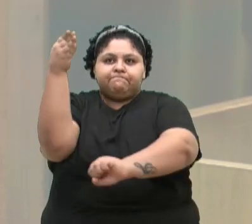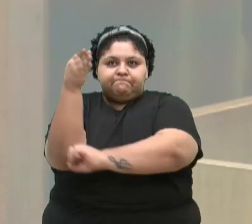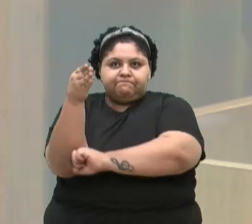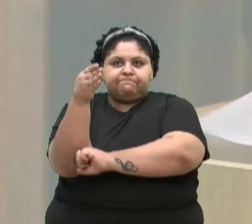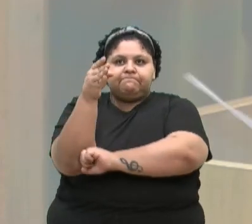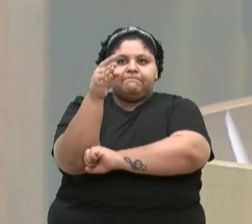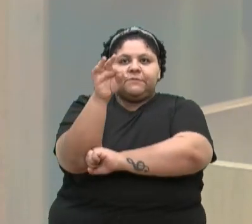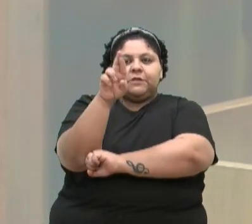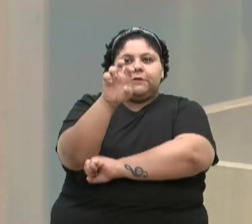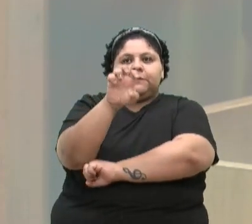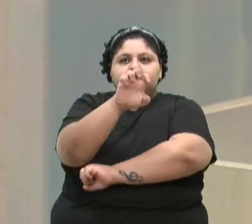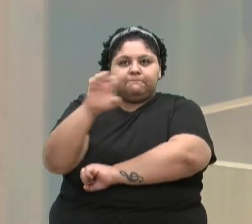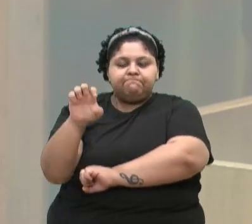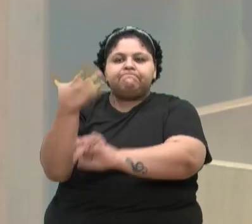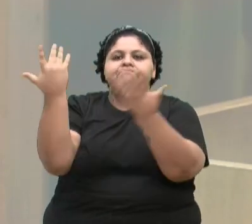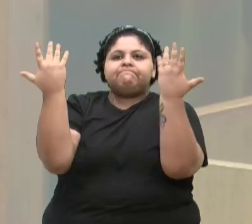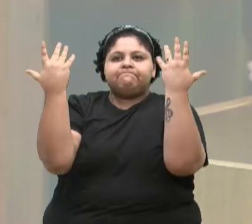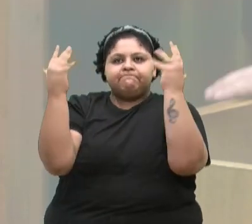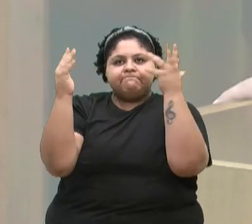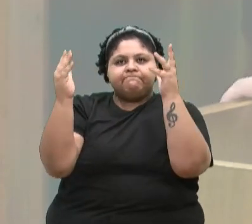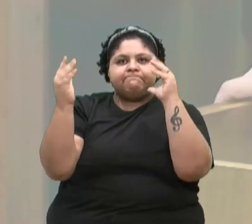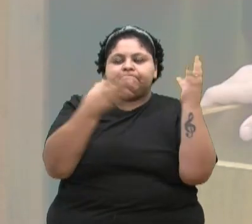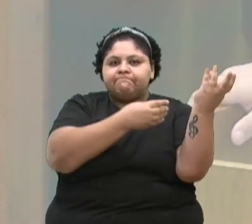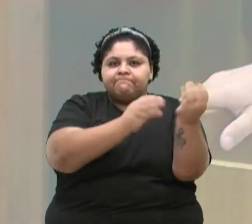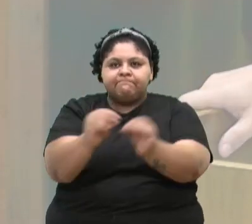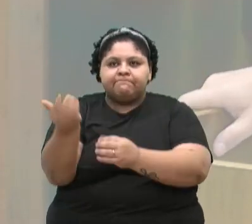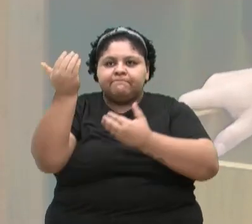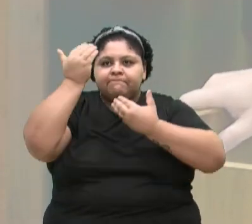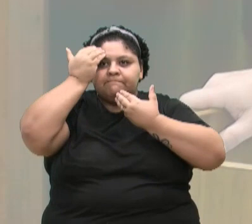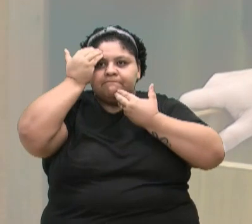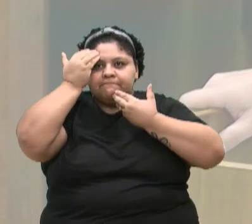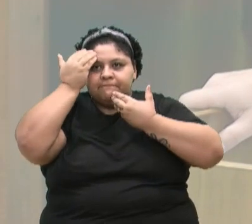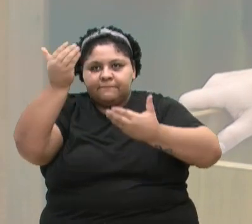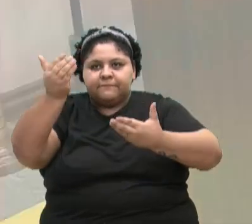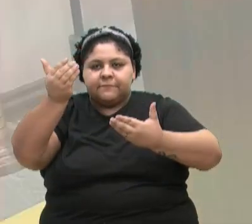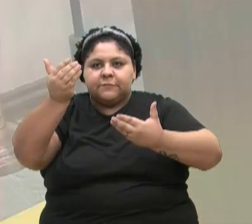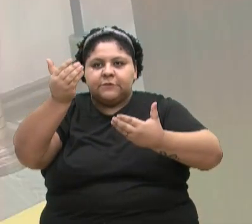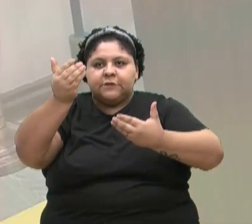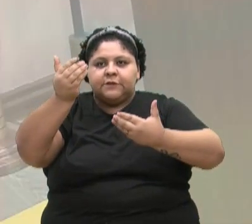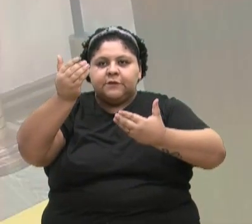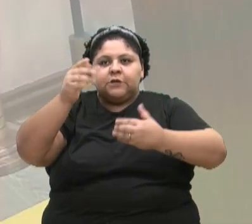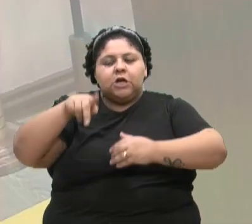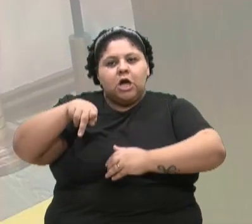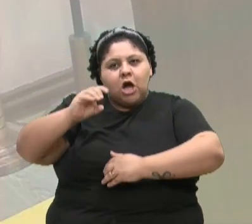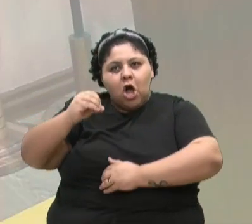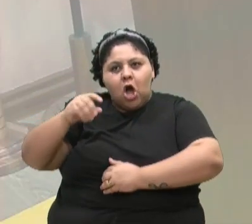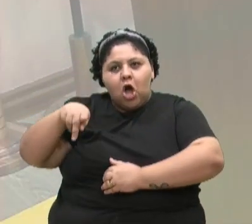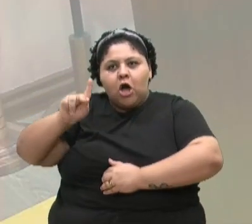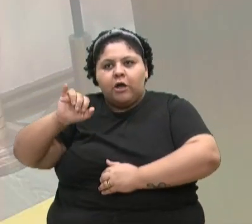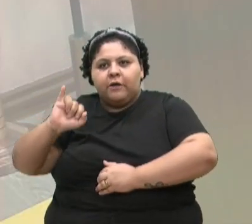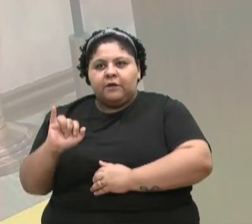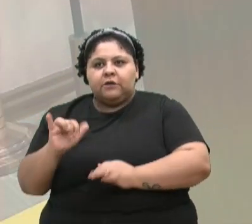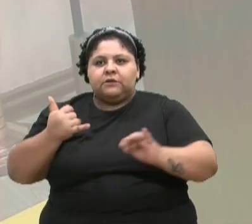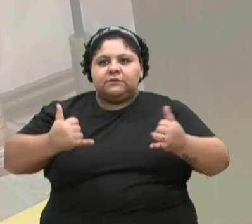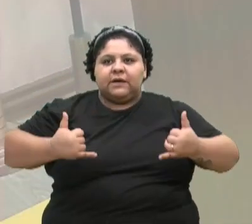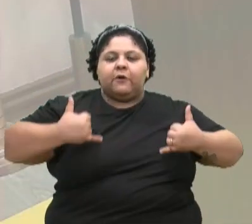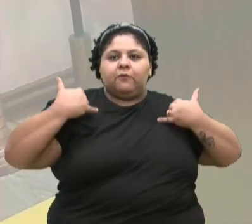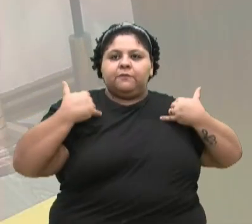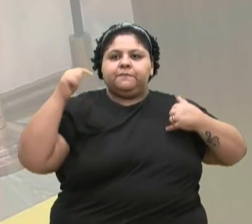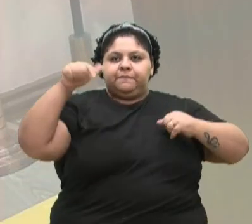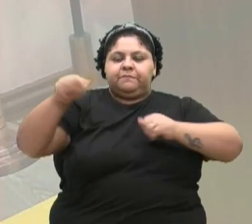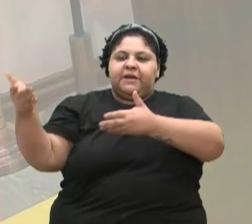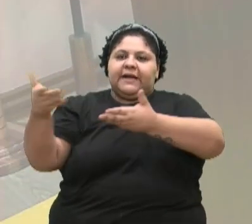Towers. Parabéns e muito obrigado, senhora Tcheco Aoki. uma honra recebê-la aqui em Caxias, e